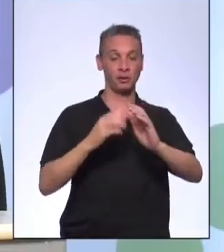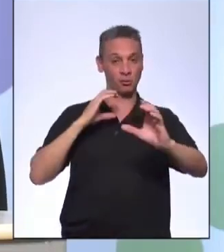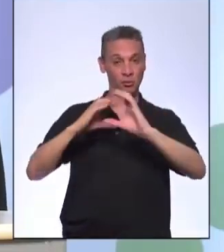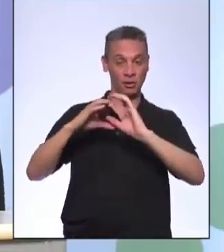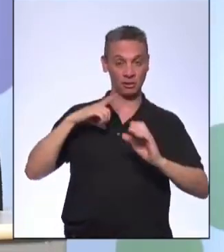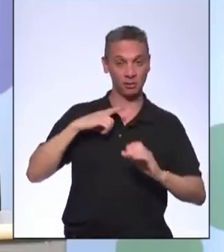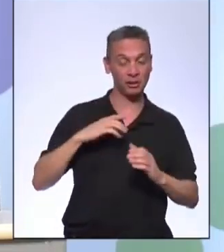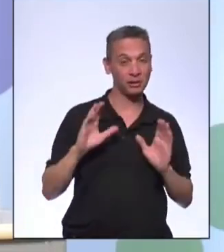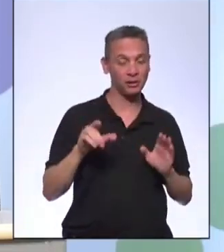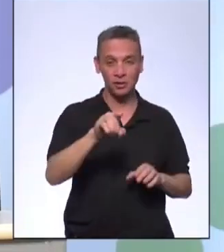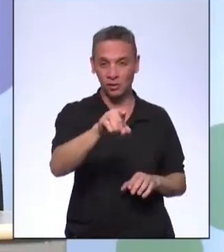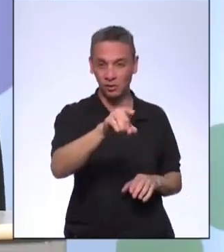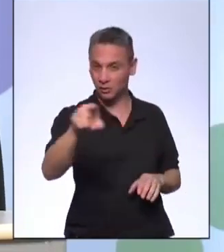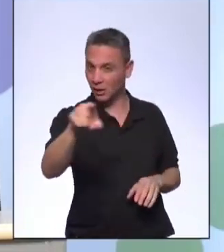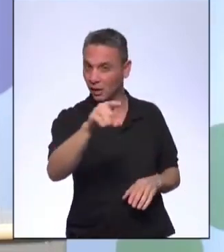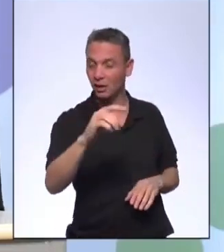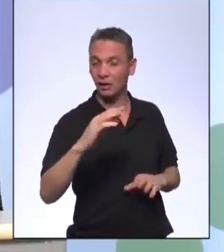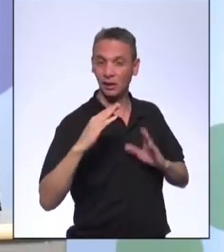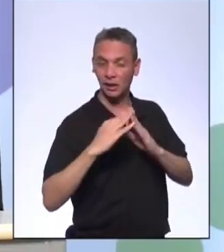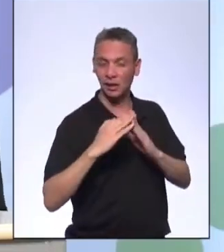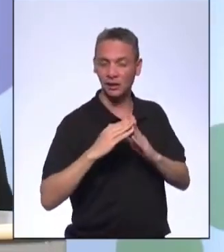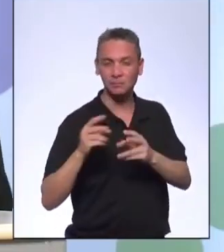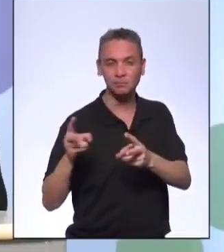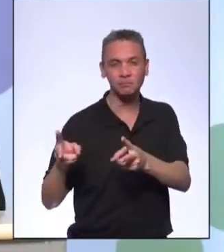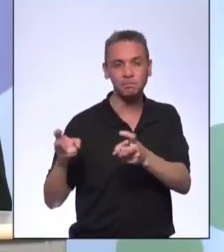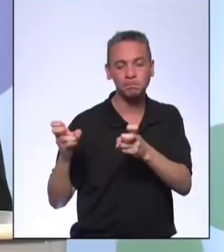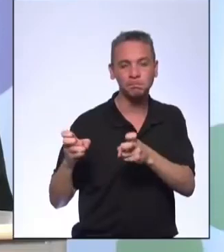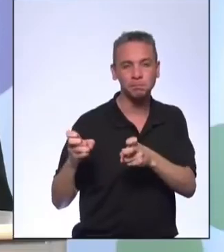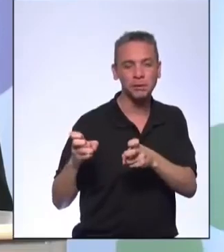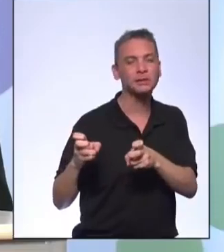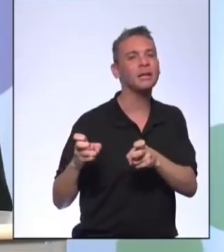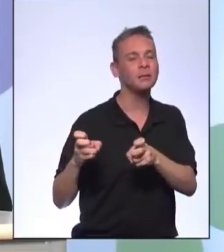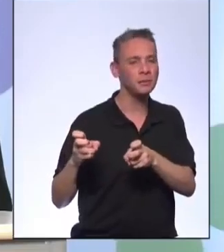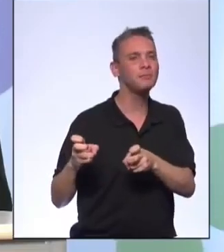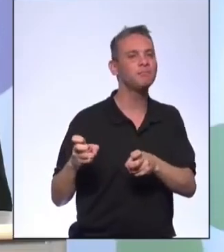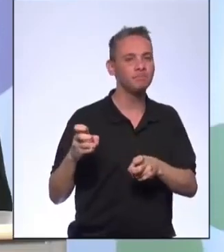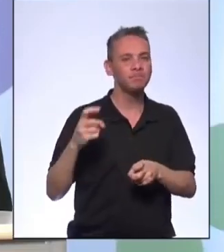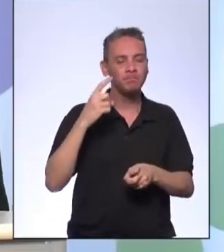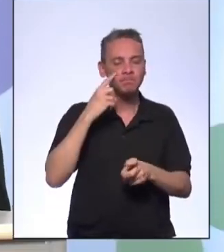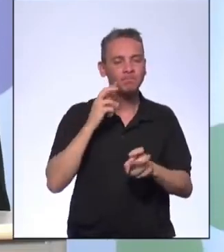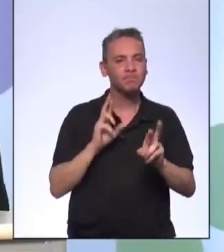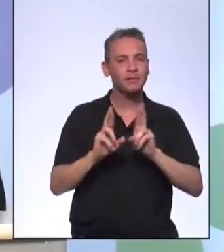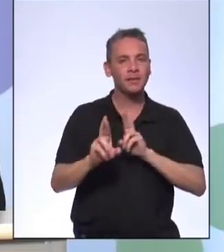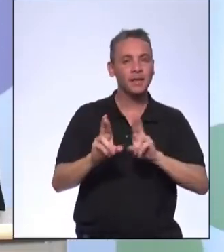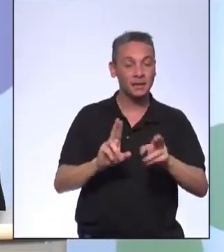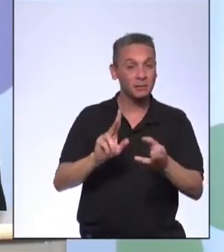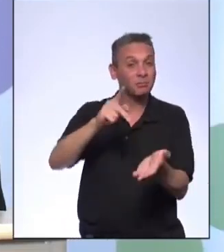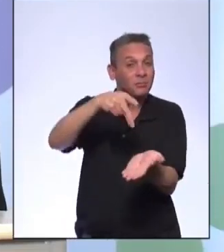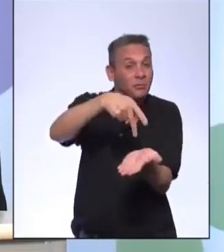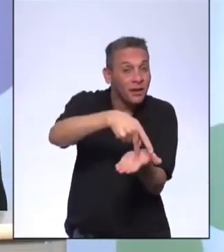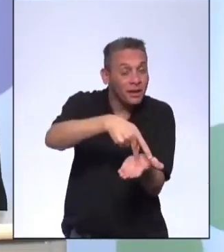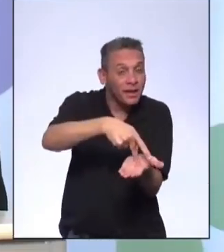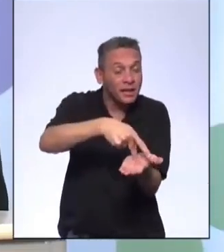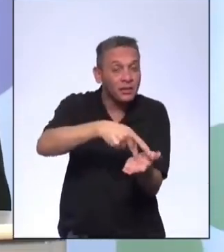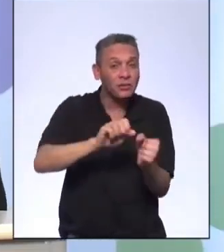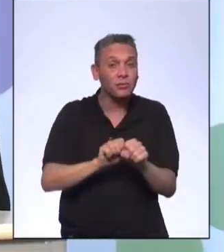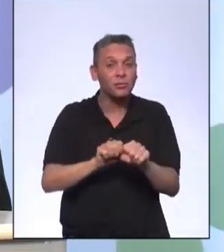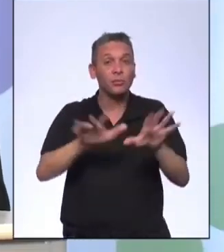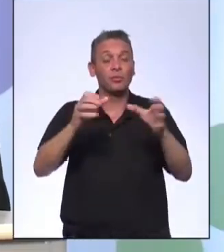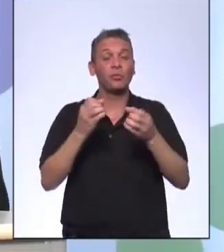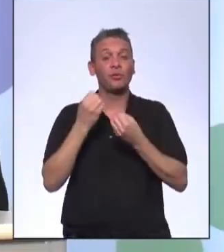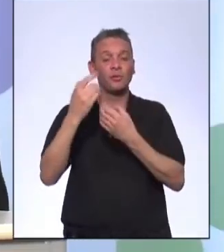comunicação? Vocês conseguem ver proporcionalmente uma relação com a realidade, aquilo que passa